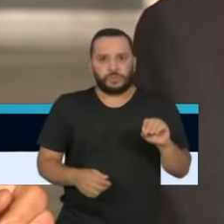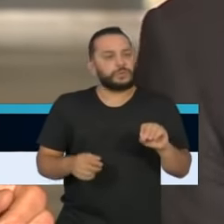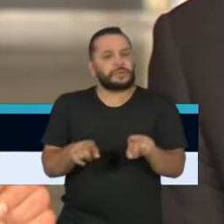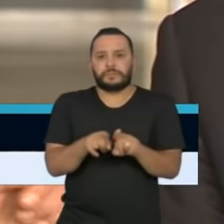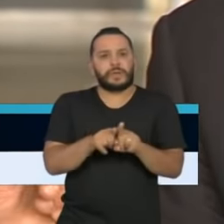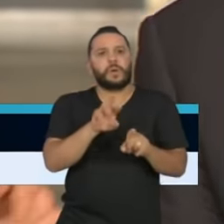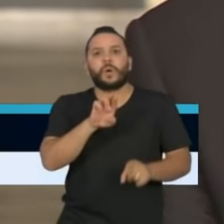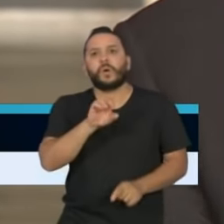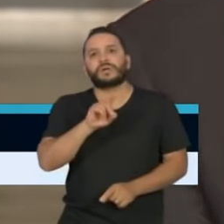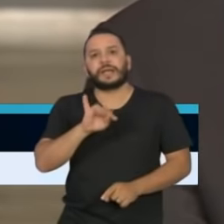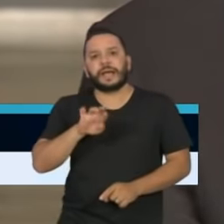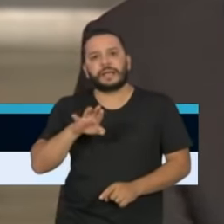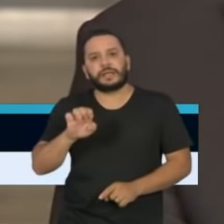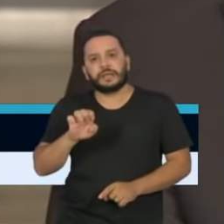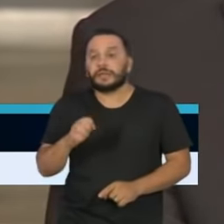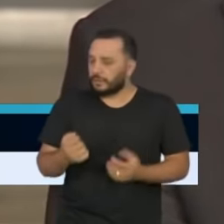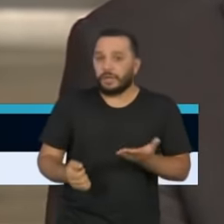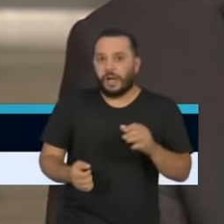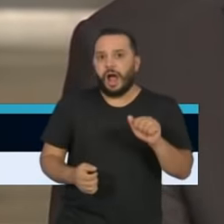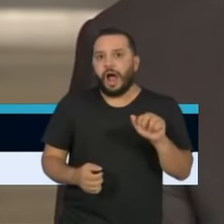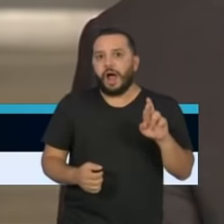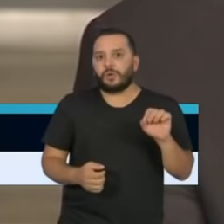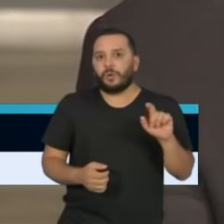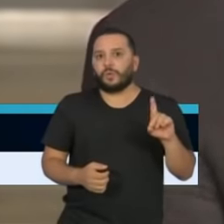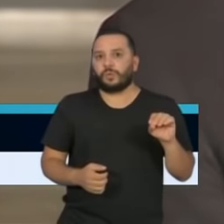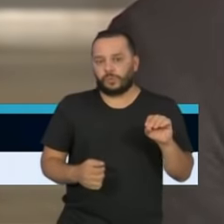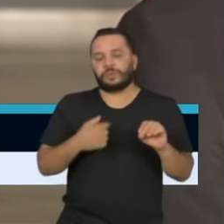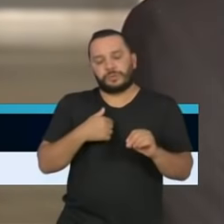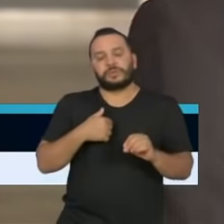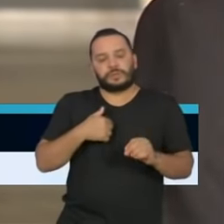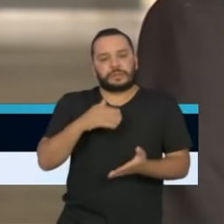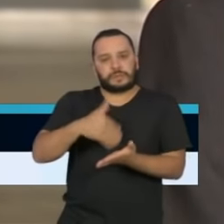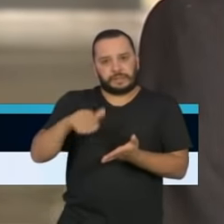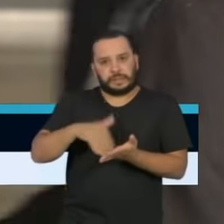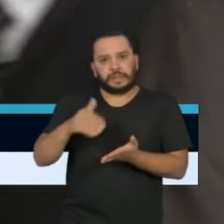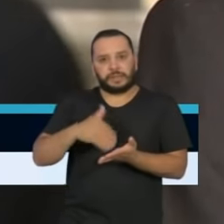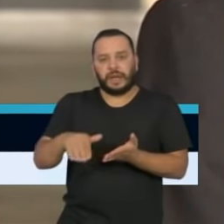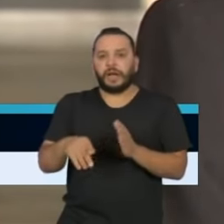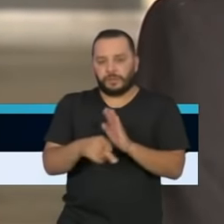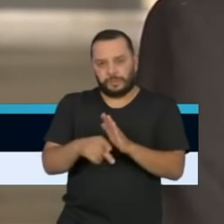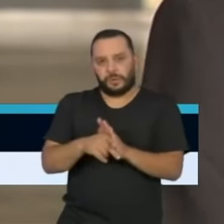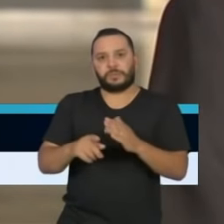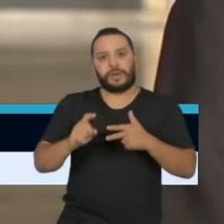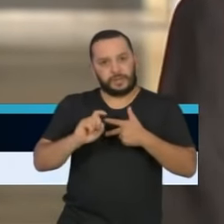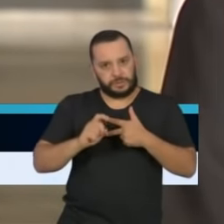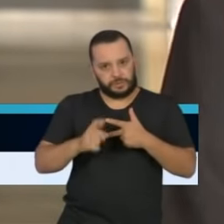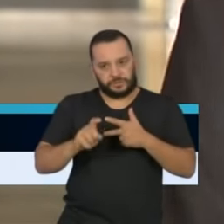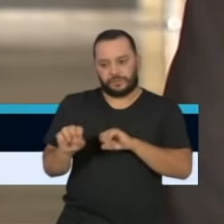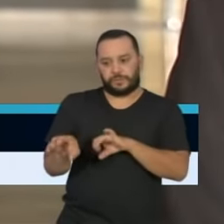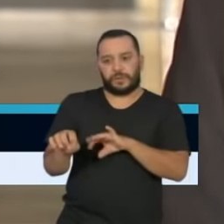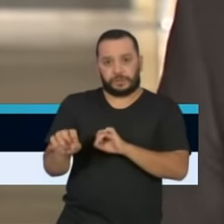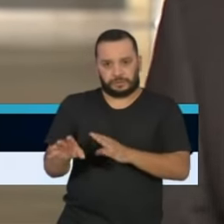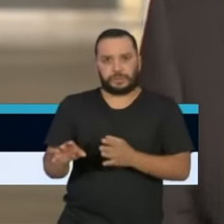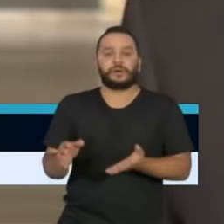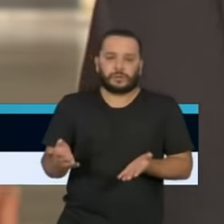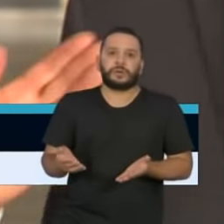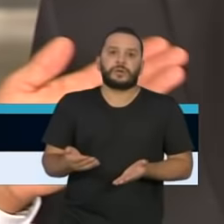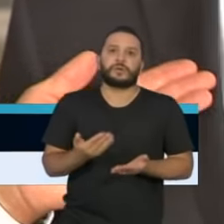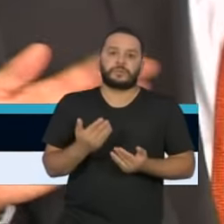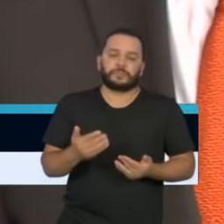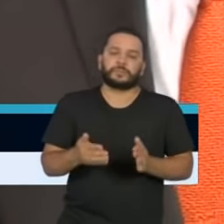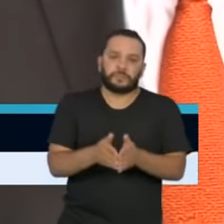Rocieli aqui. O Haroldo, que aqui está, que pode nos ajudar, que é o secretário executivo de Educação, doutor Davi Wippe, então peço a sua